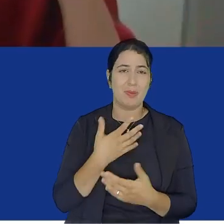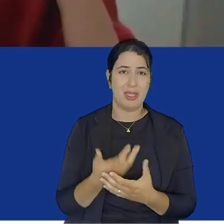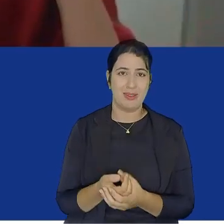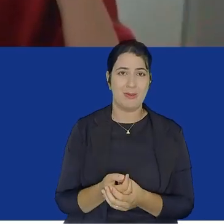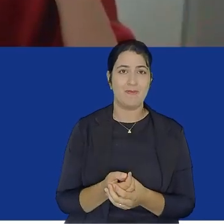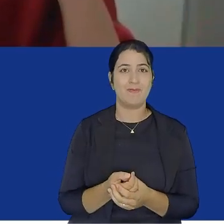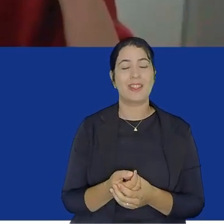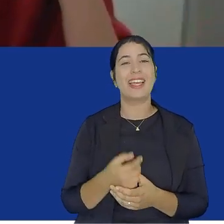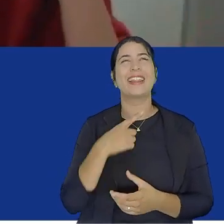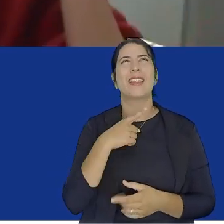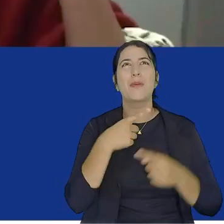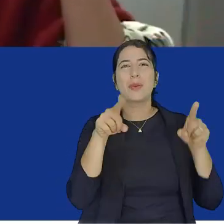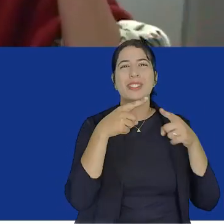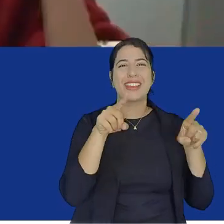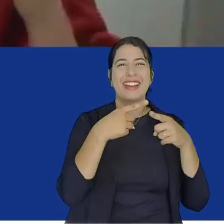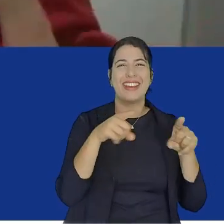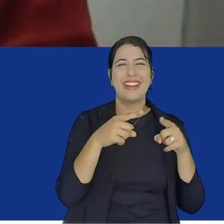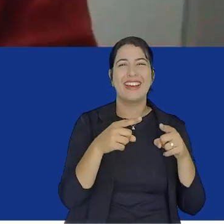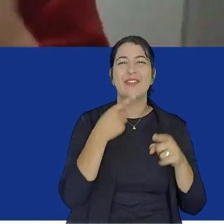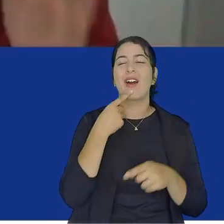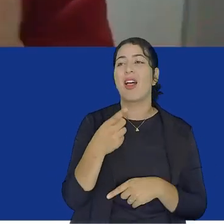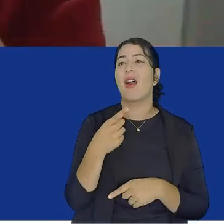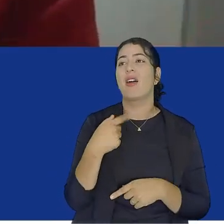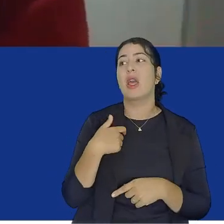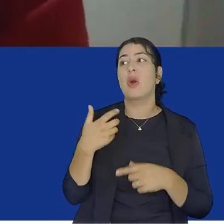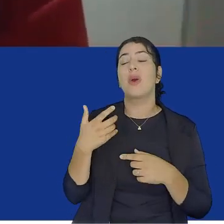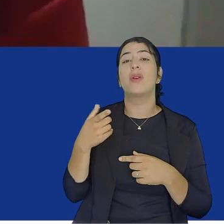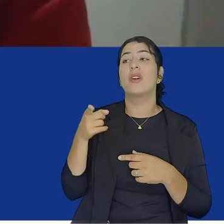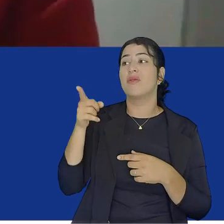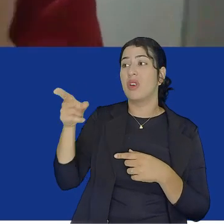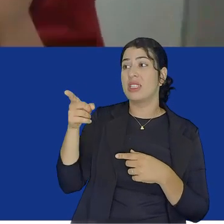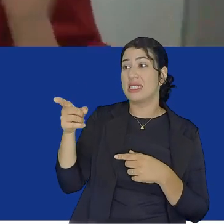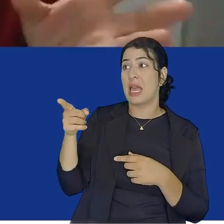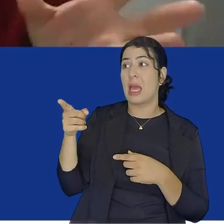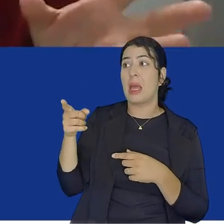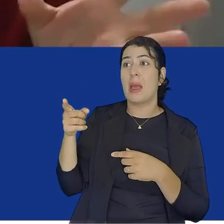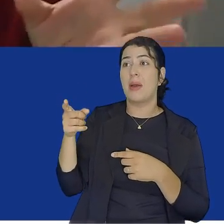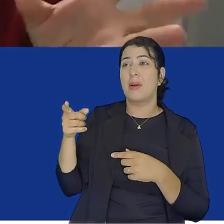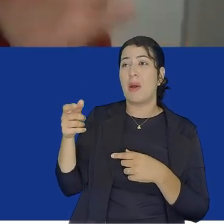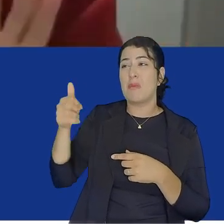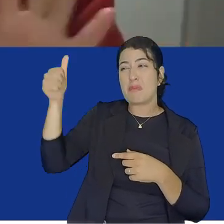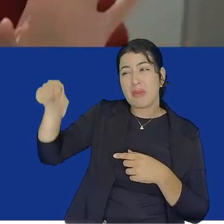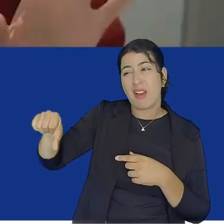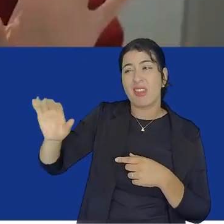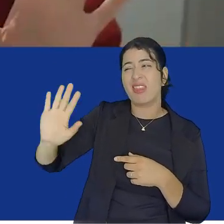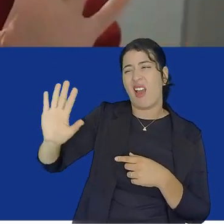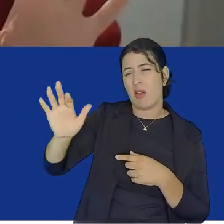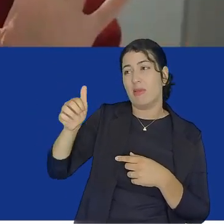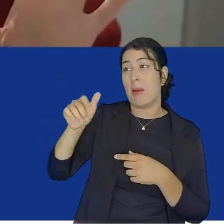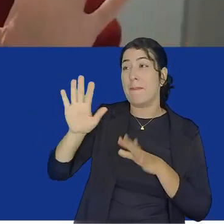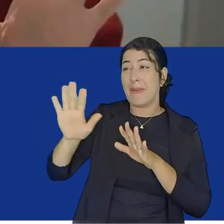quero mais, não, eu não te quero mal, eu apenas não te quero mais. Então, assim, não quer mal, só não quer mais